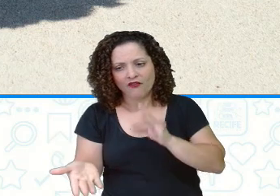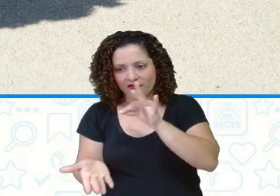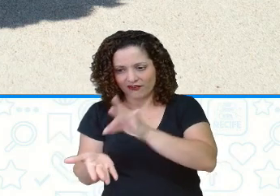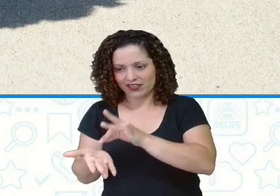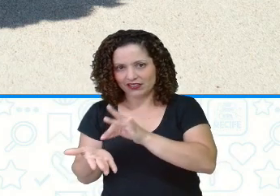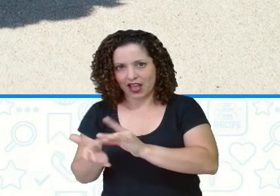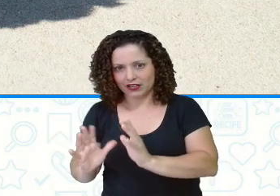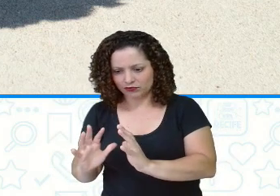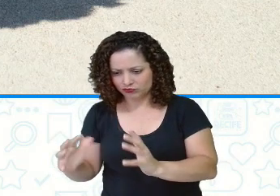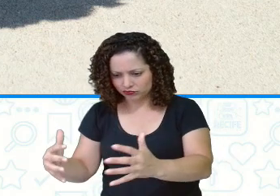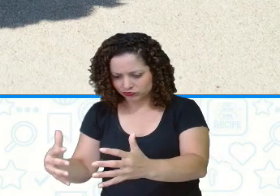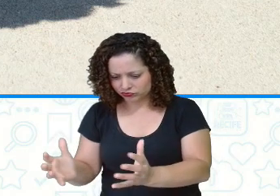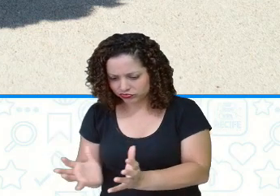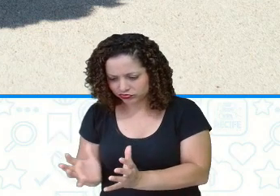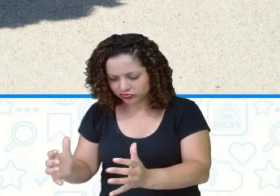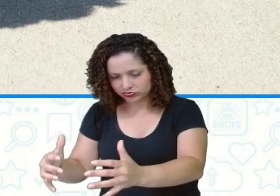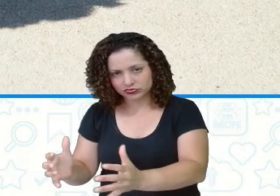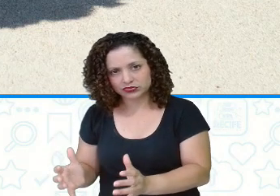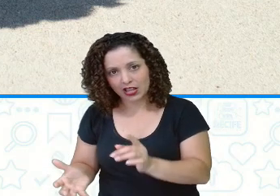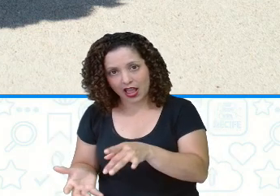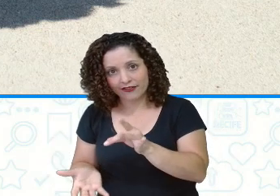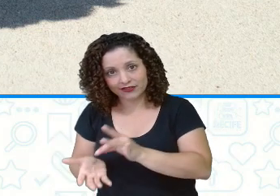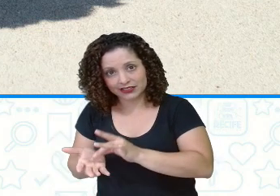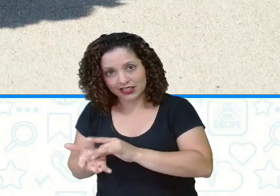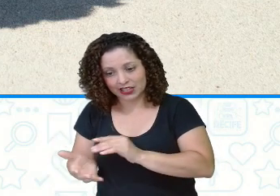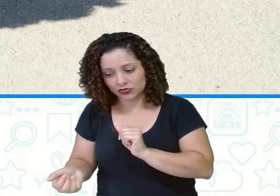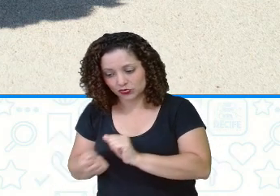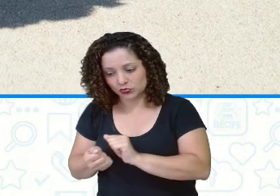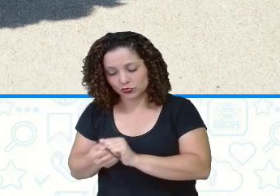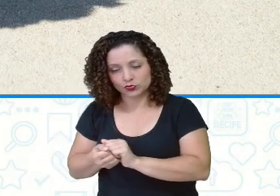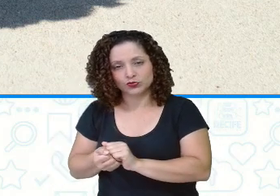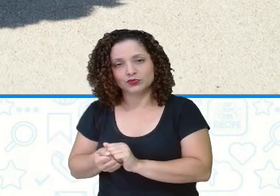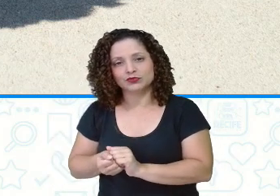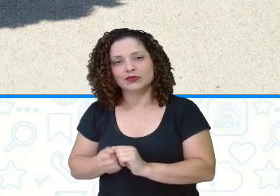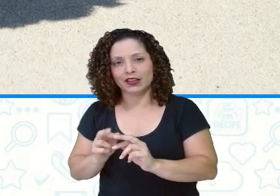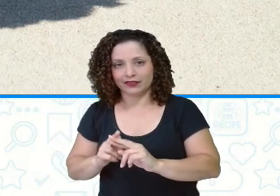real, a figura real ali junto de você,